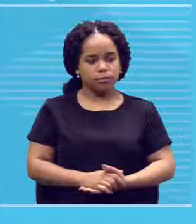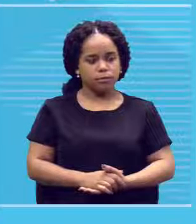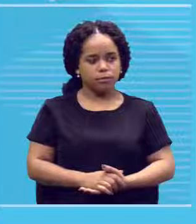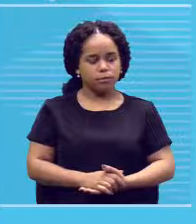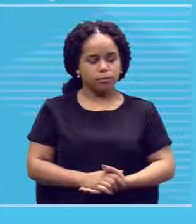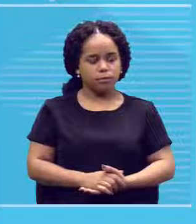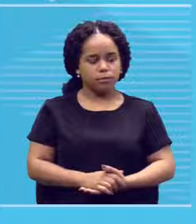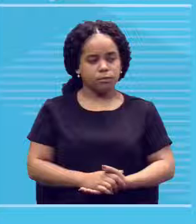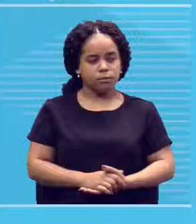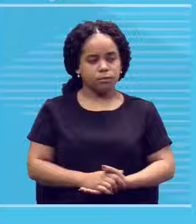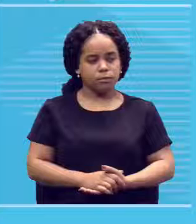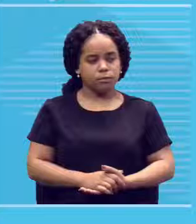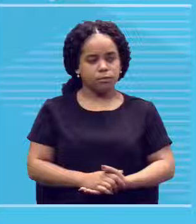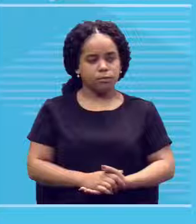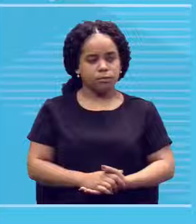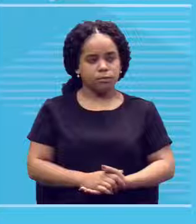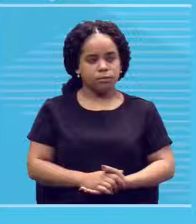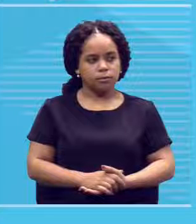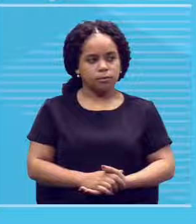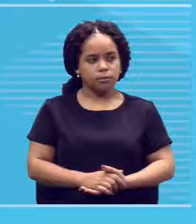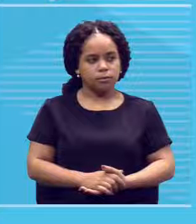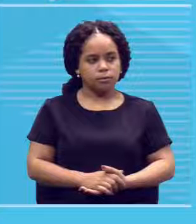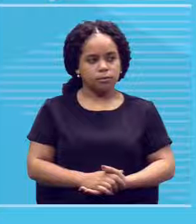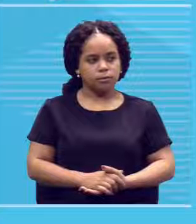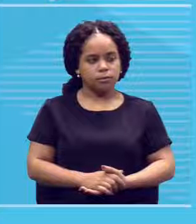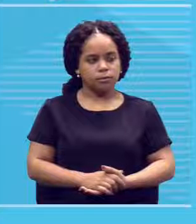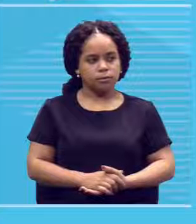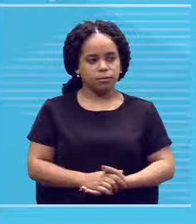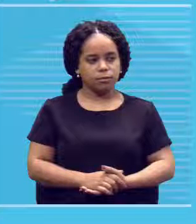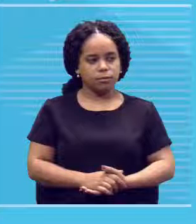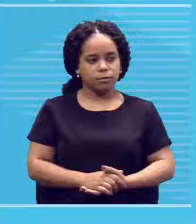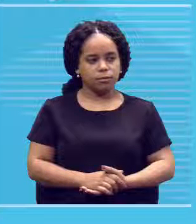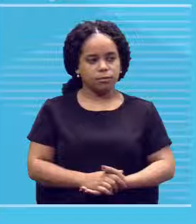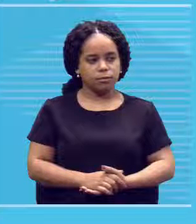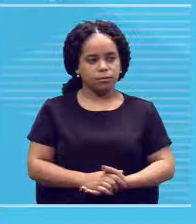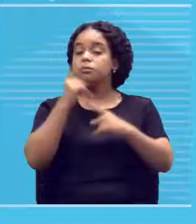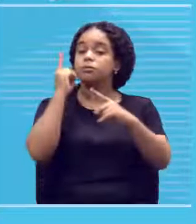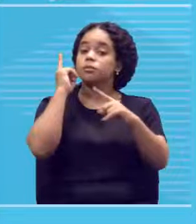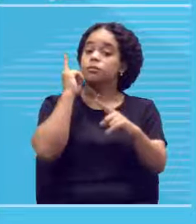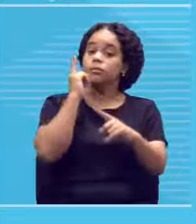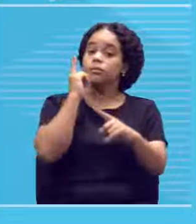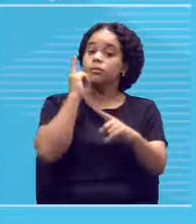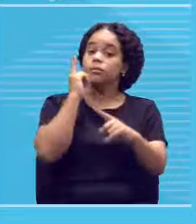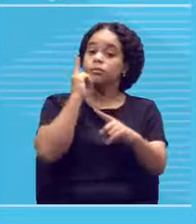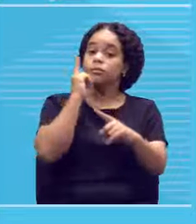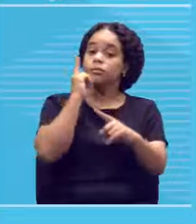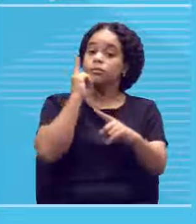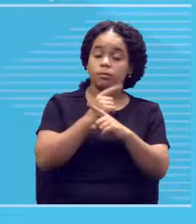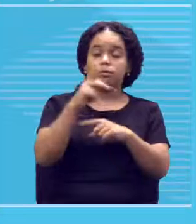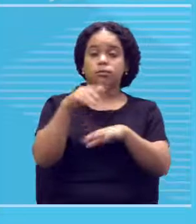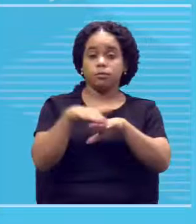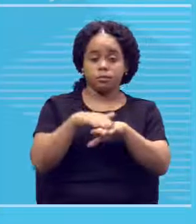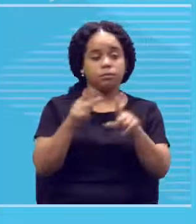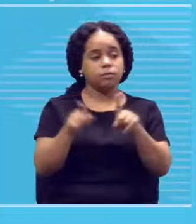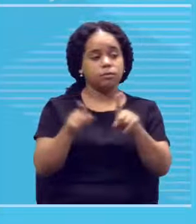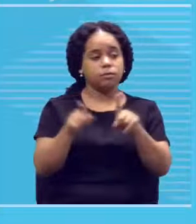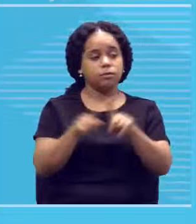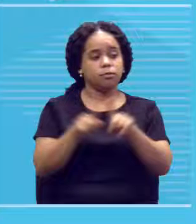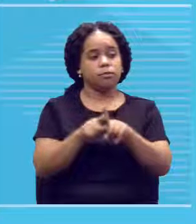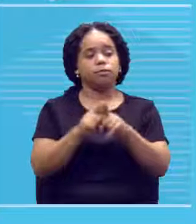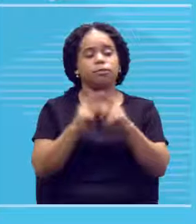é com o trem as com os pés e as mãos